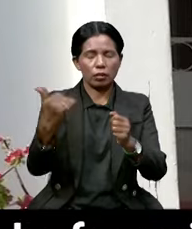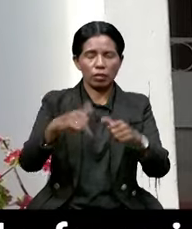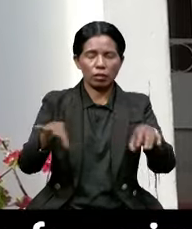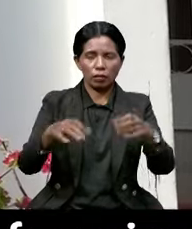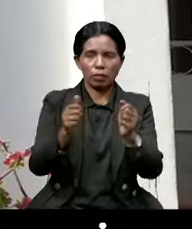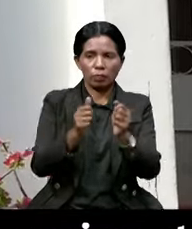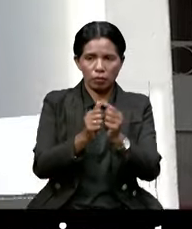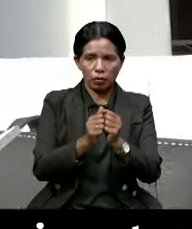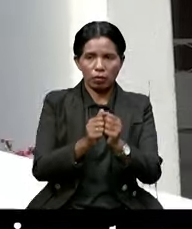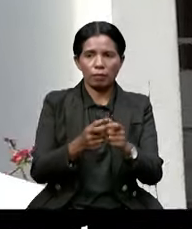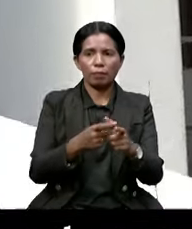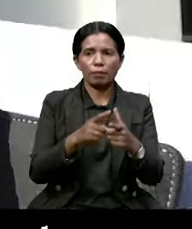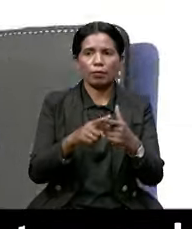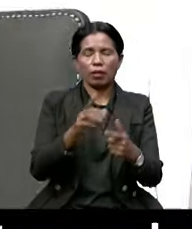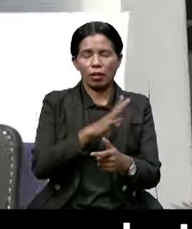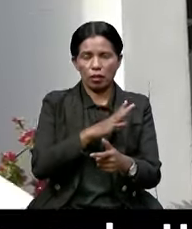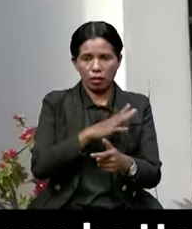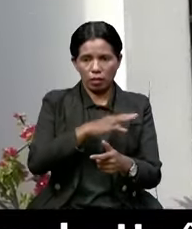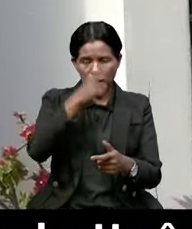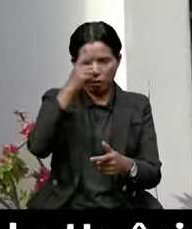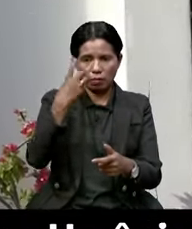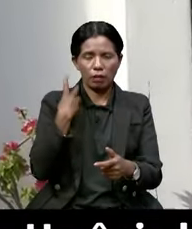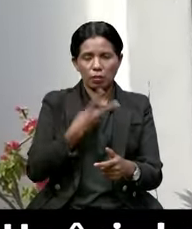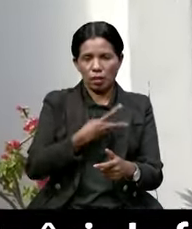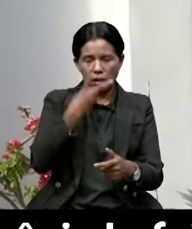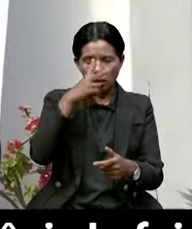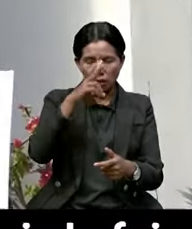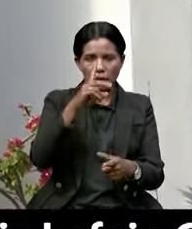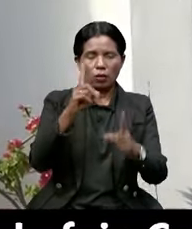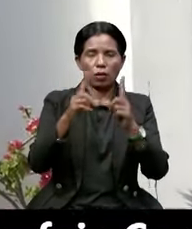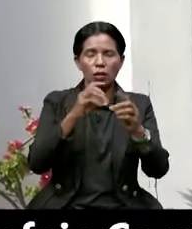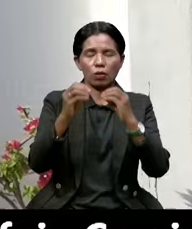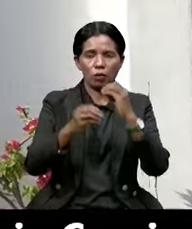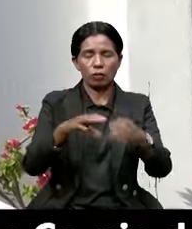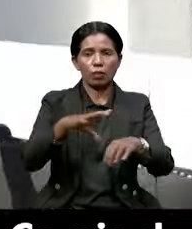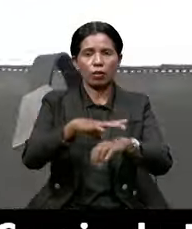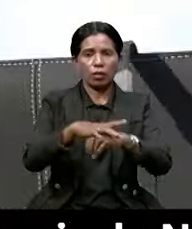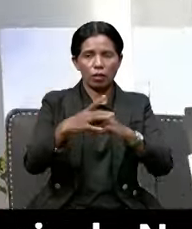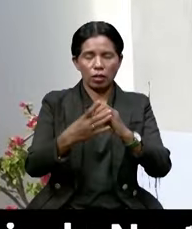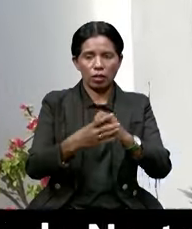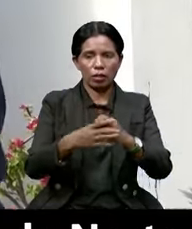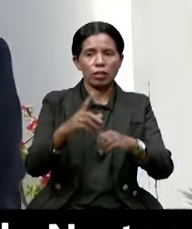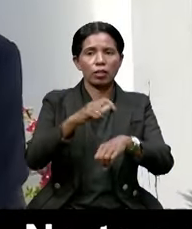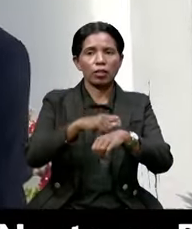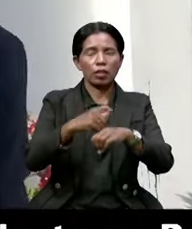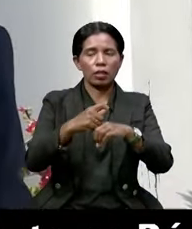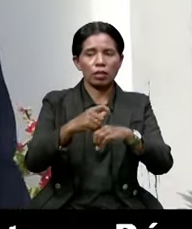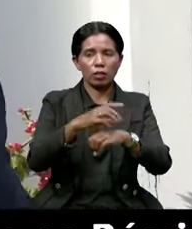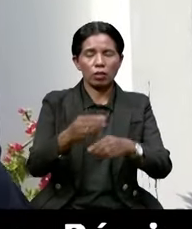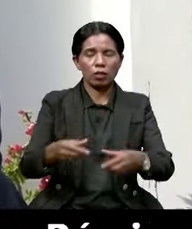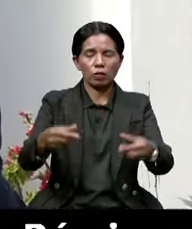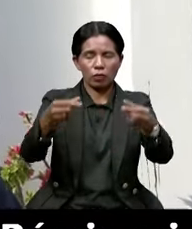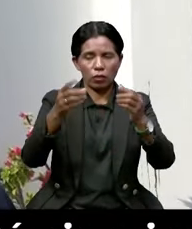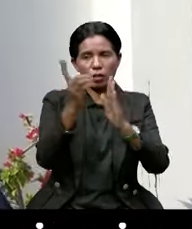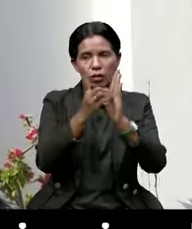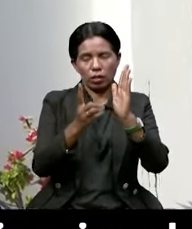a cara coopera. E também, a minha rede, a minha colher, eu tenho as propriedades, para dar os reinos